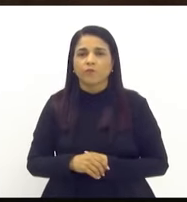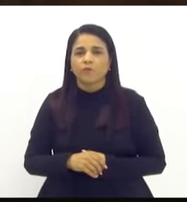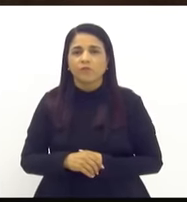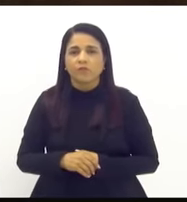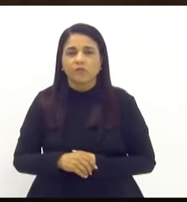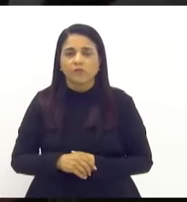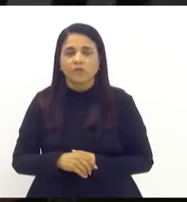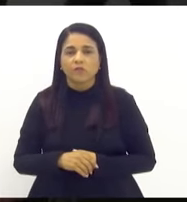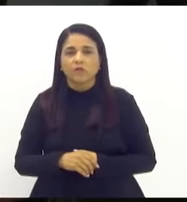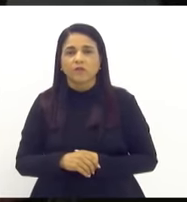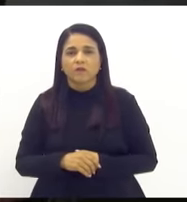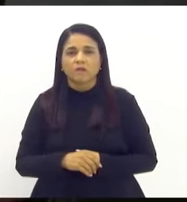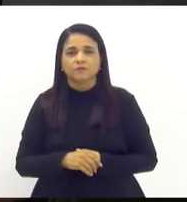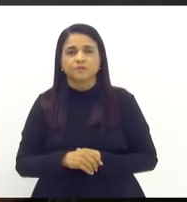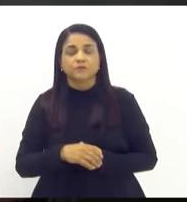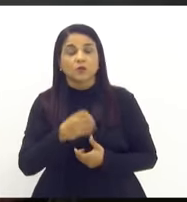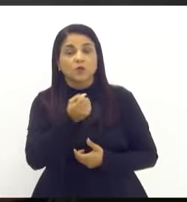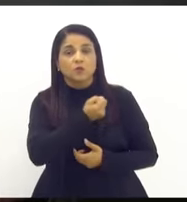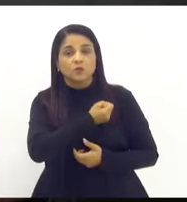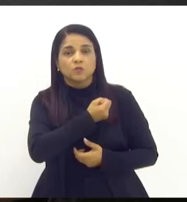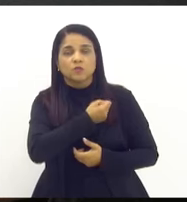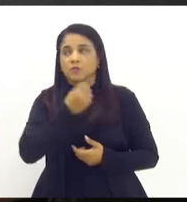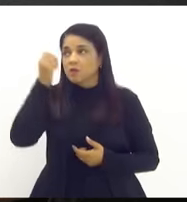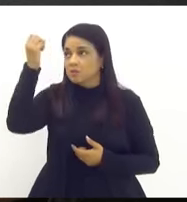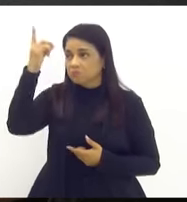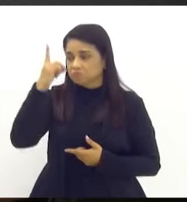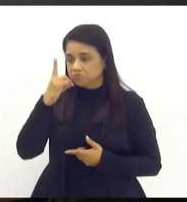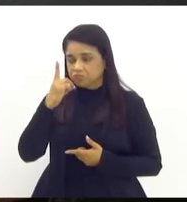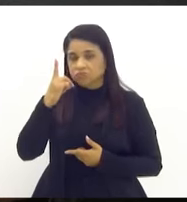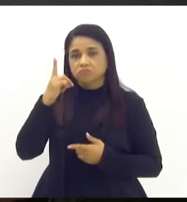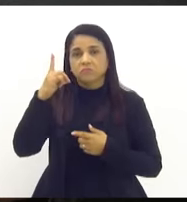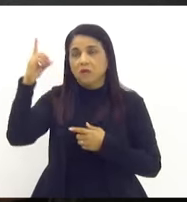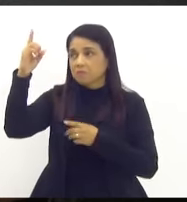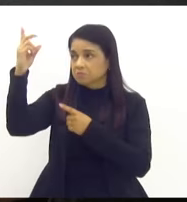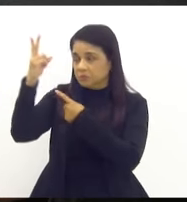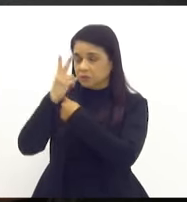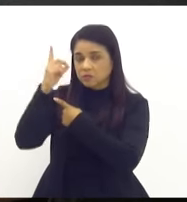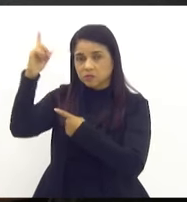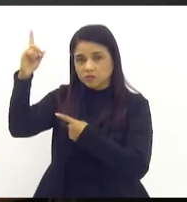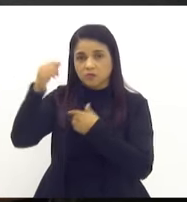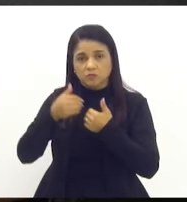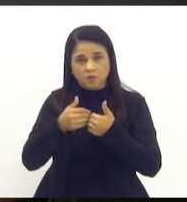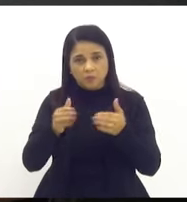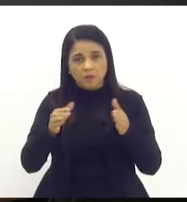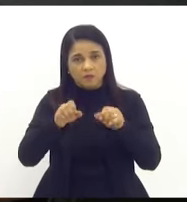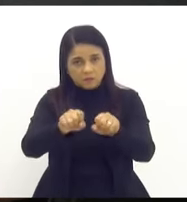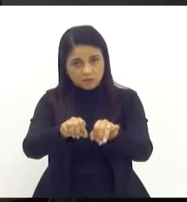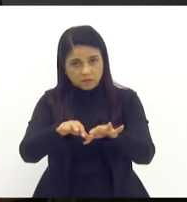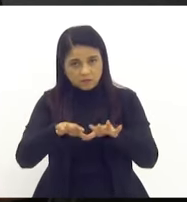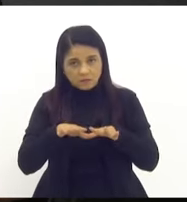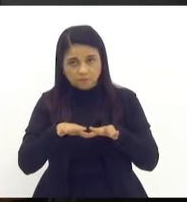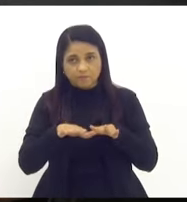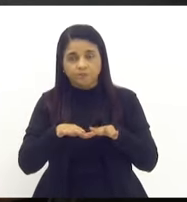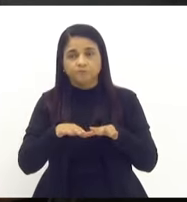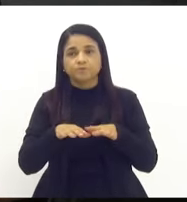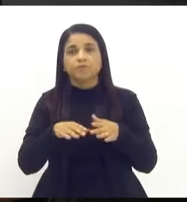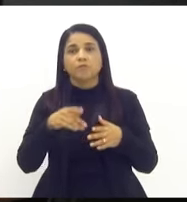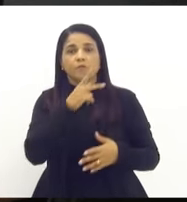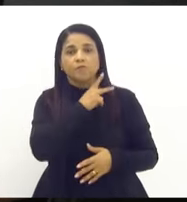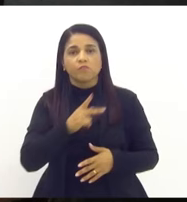combinado havendo número legal sobre a proteção de Deus iniciamos nossos trabalhos está aberta a sessão a